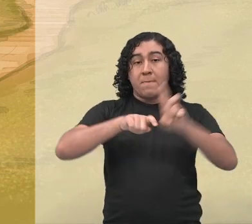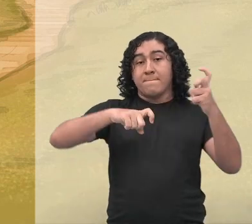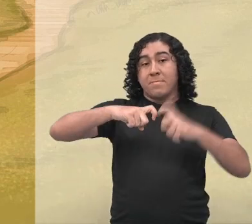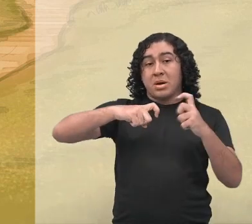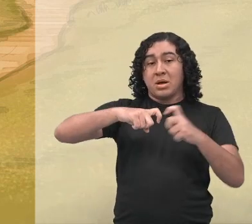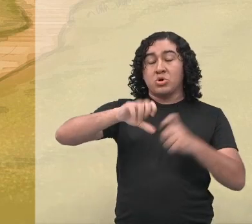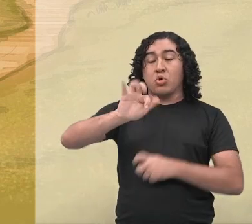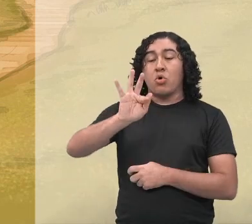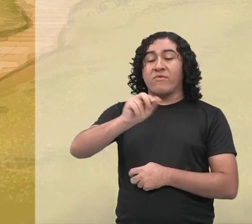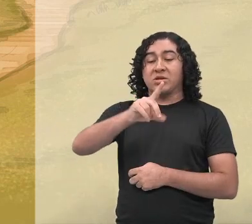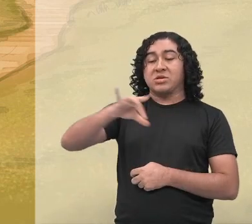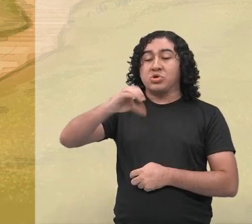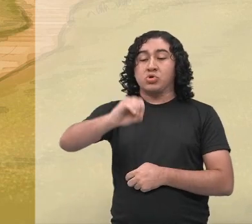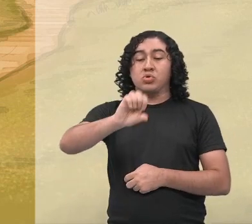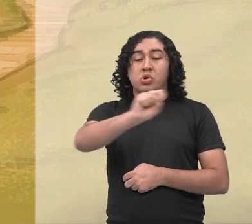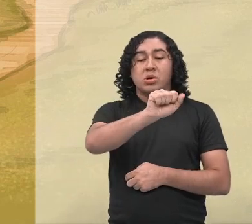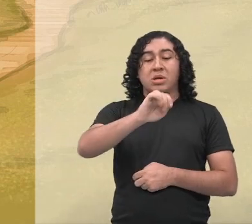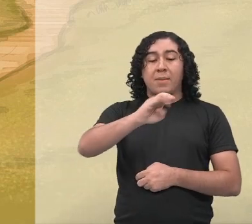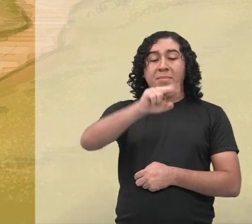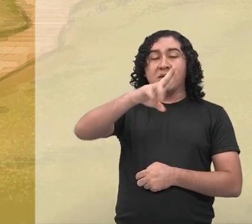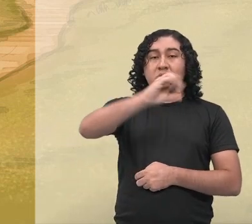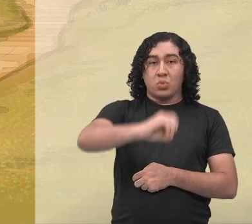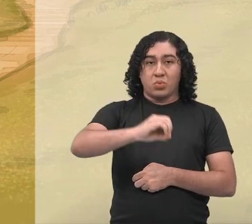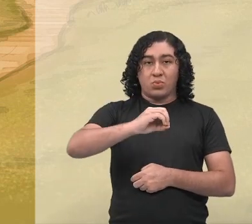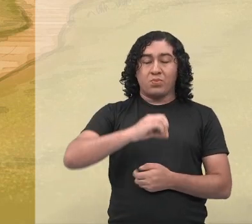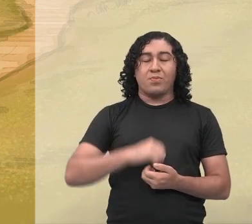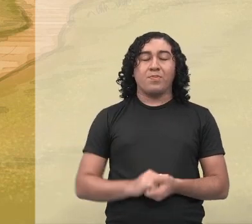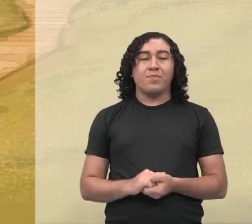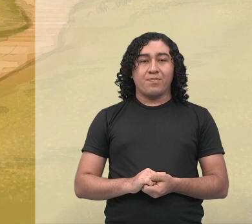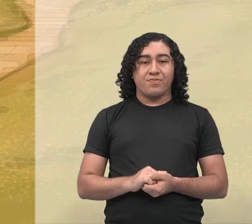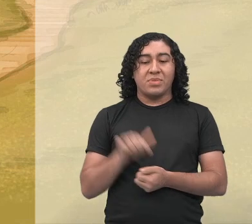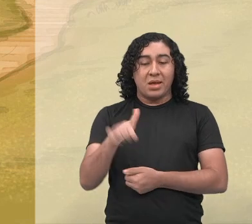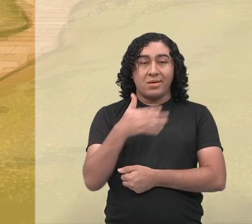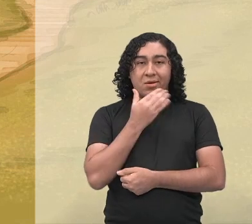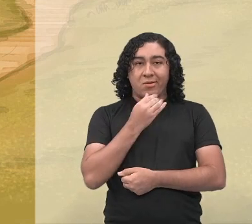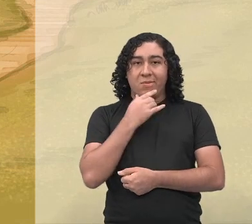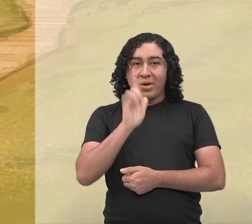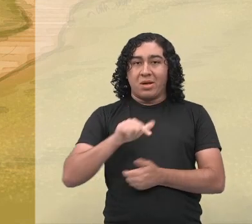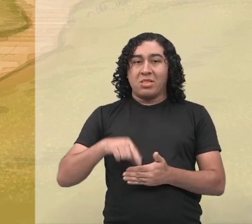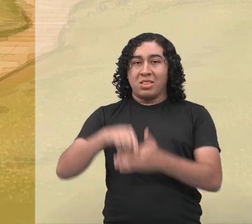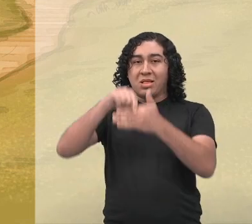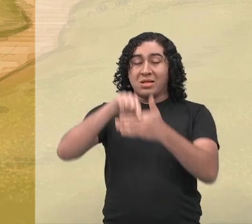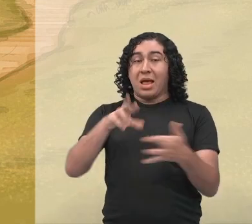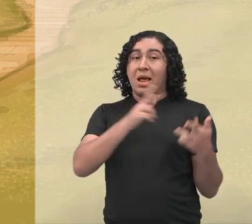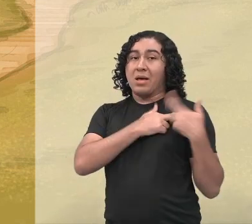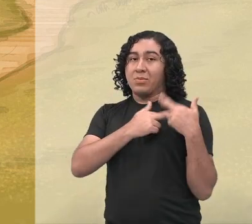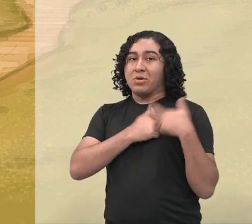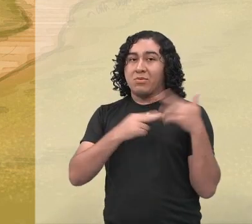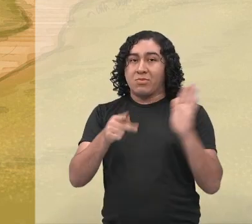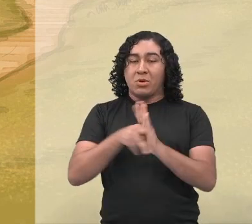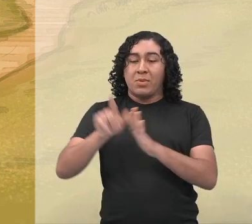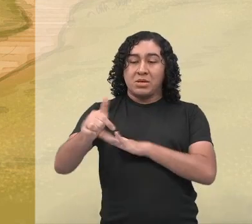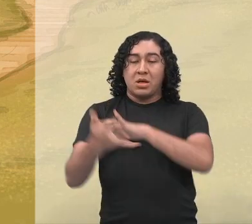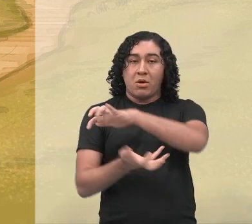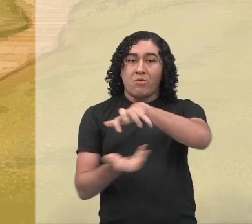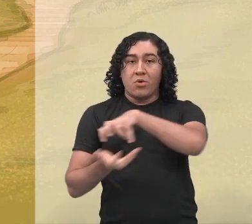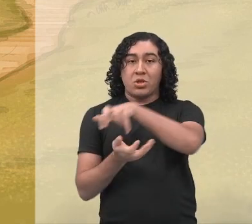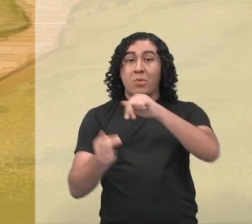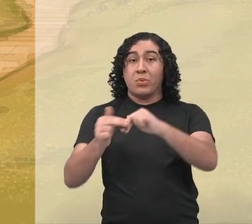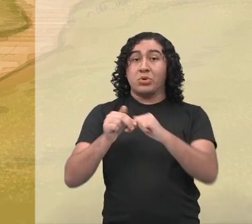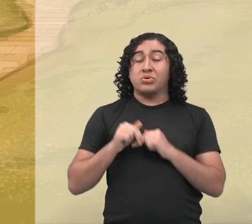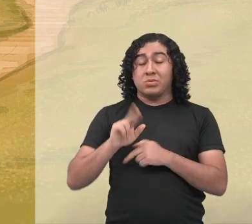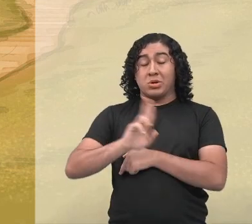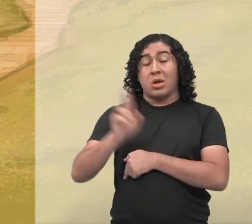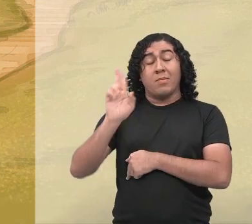Sabino Álvares Rocha Vieira. Francisco Sabino era justamente o líder máximo ali da Sabinada, por isso o